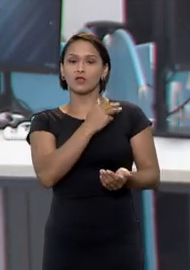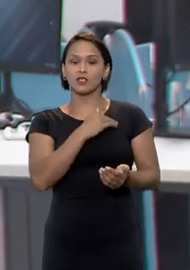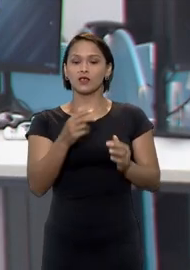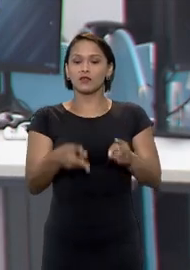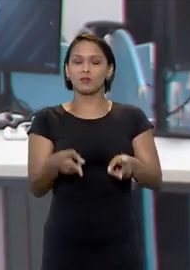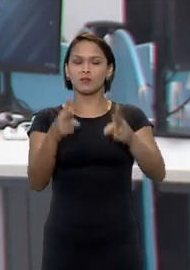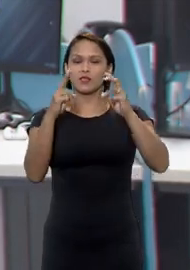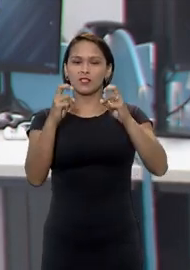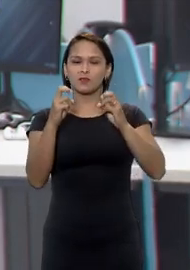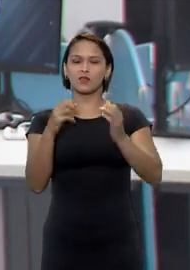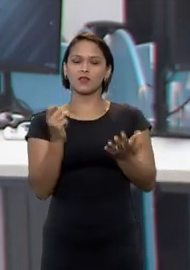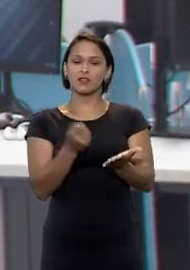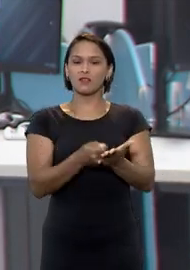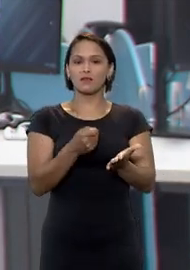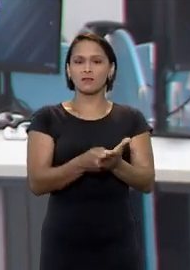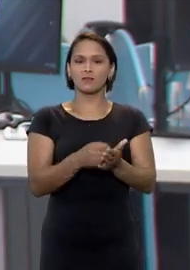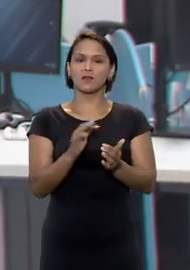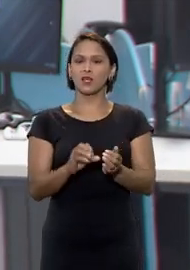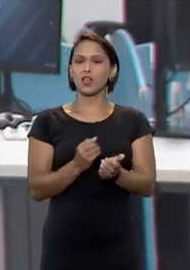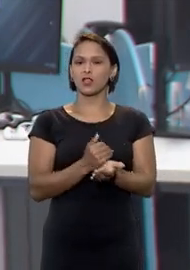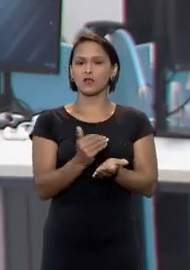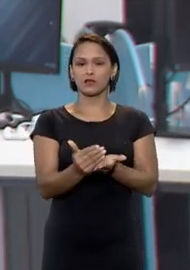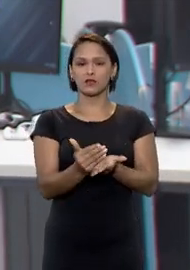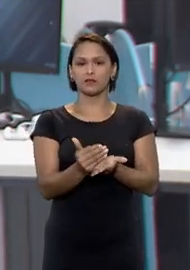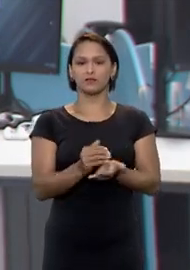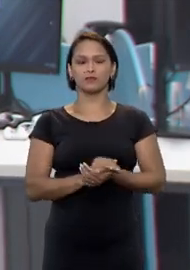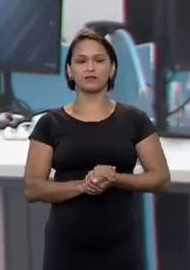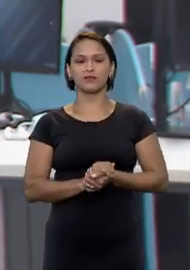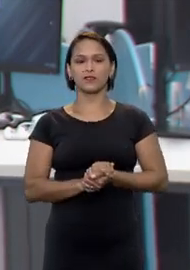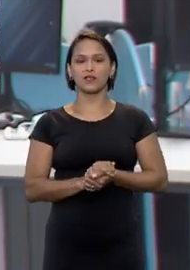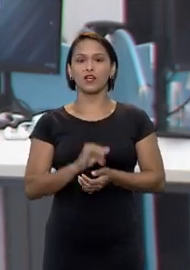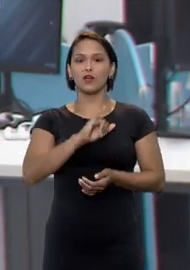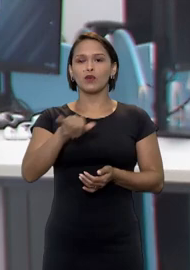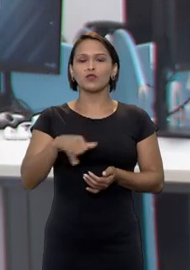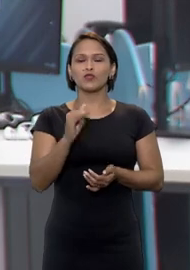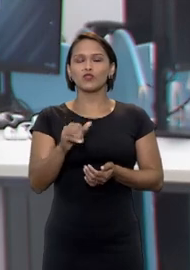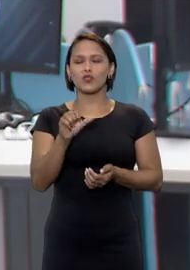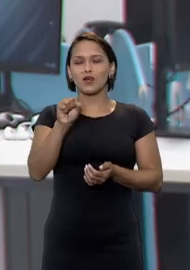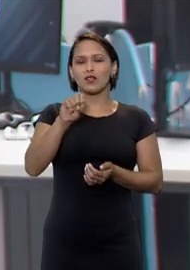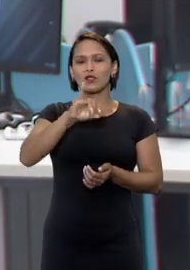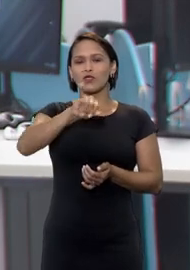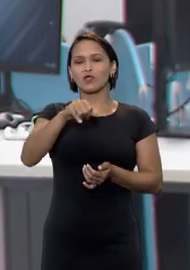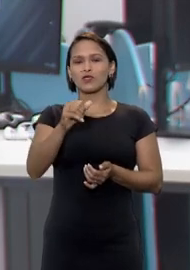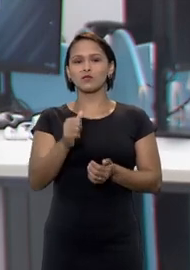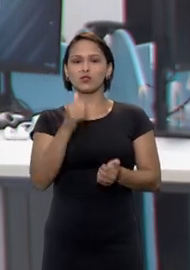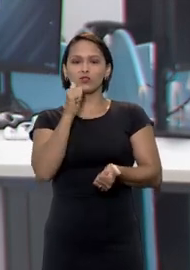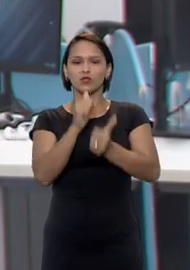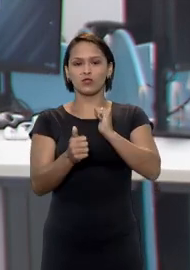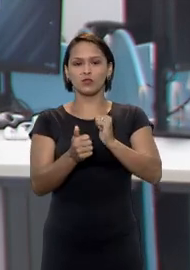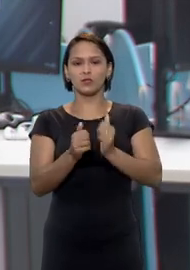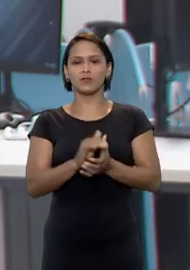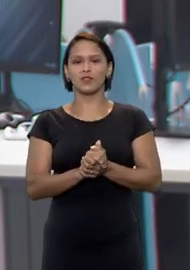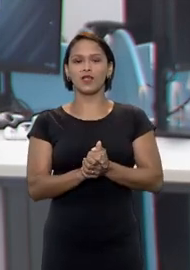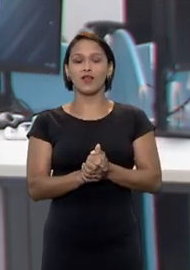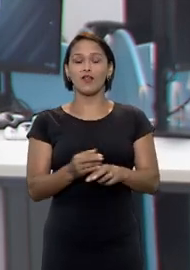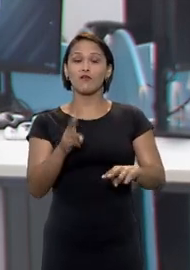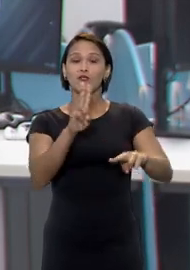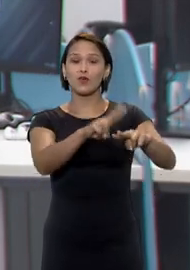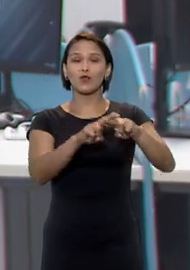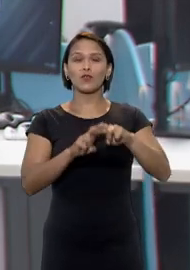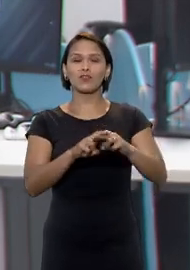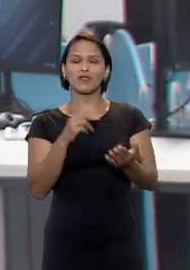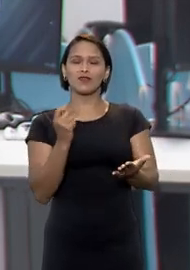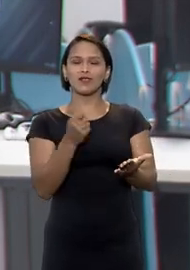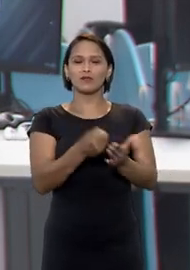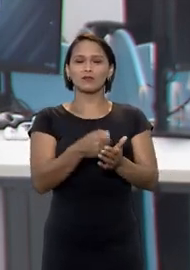obrigação da empresa pagar pela nova prótese. E o jogador do Esporte Clube Bahia, José Helder Pimentel da Silva, foi condenado